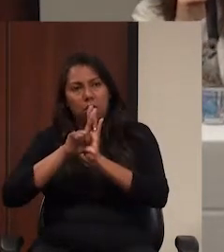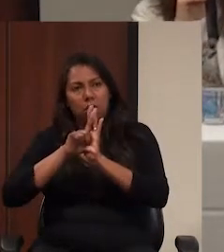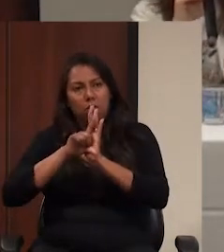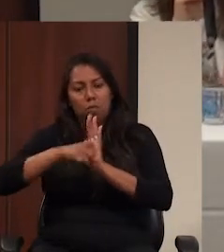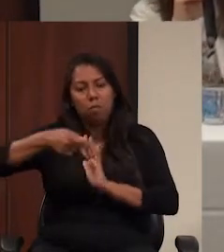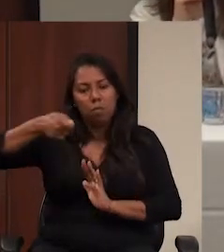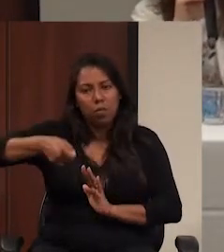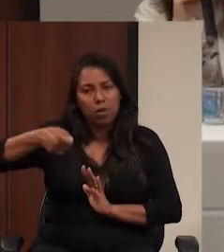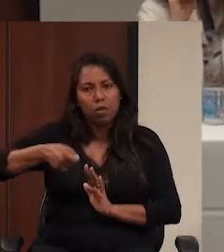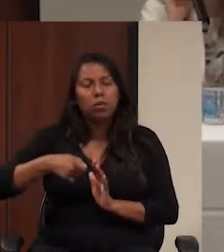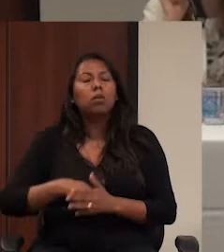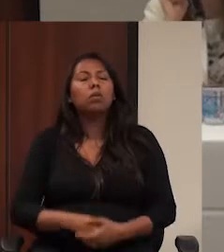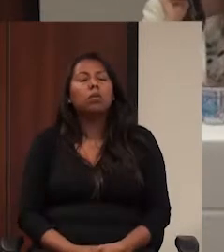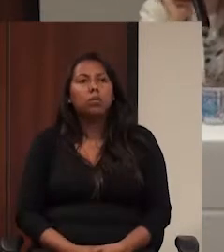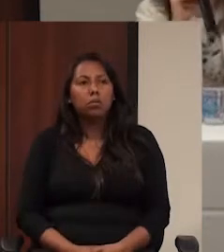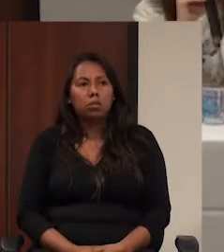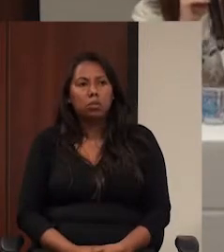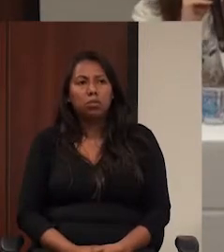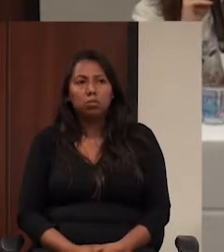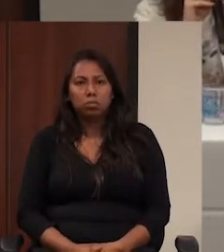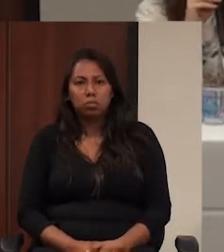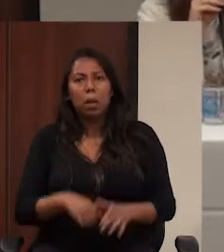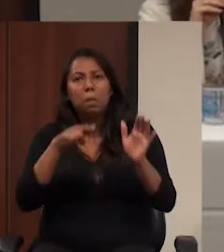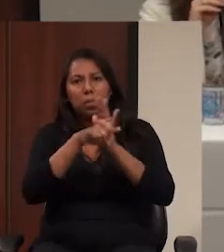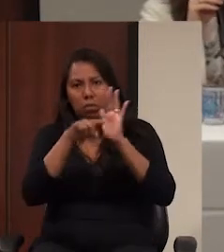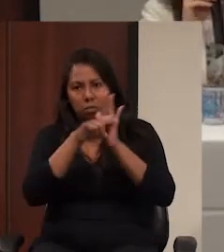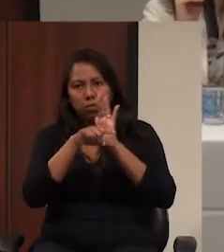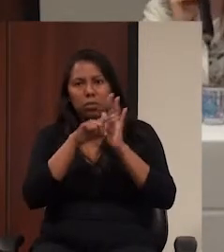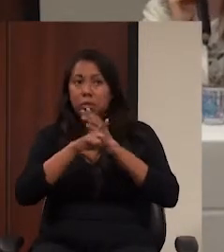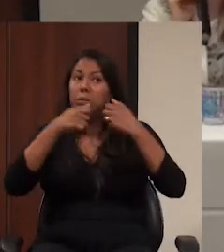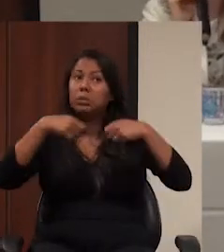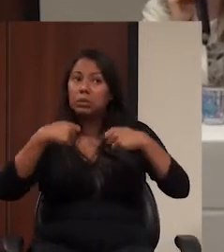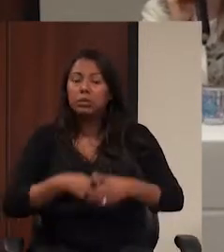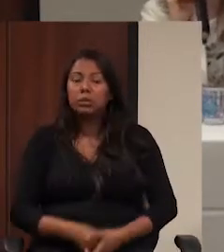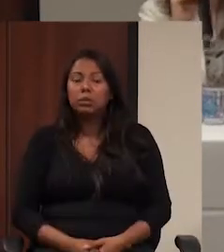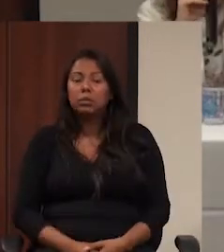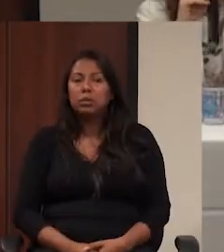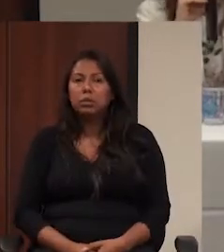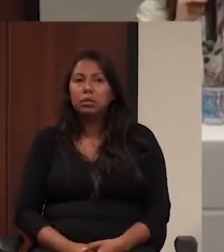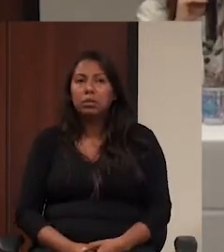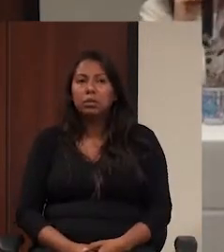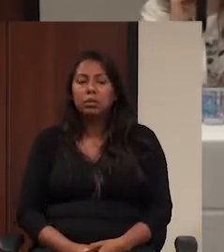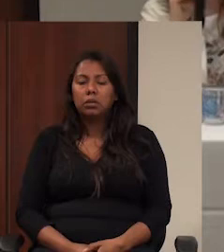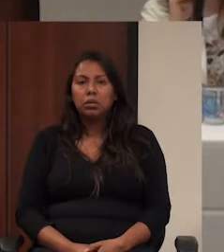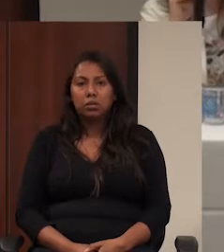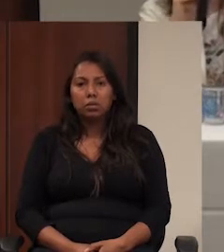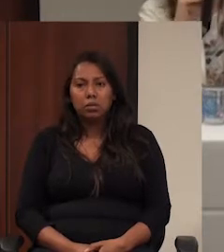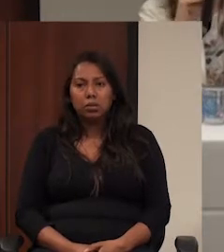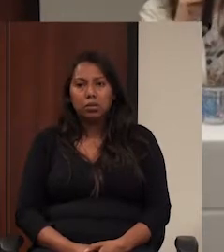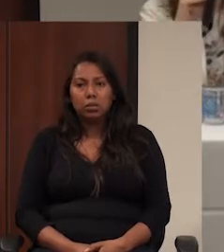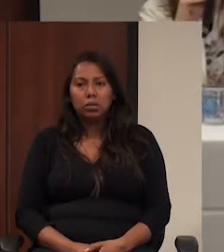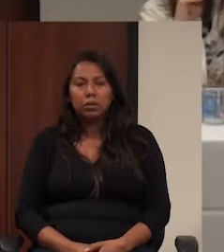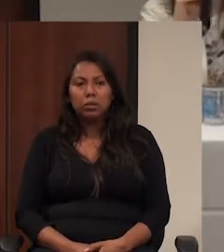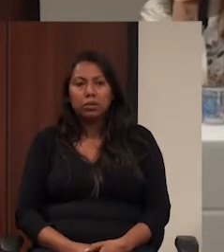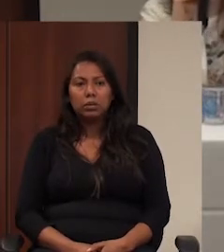obrigatório. Qualquer instância em que se aplique a lei, essas perguntas precisam ser feitas. Em Israel, como é que está a